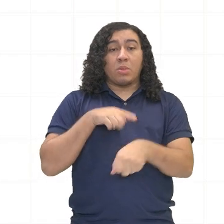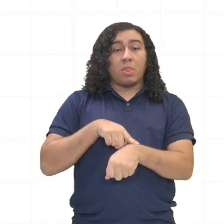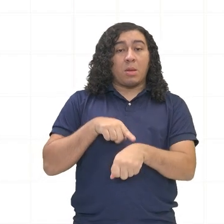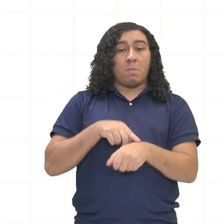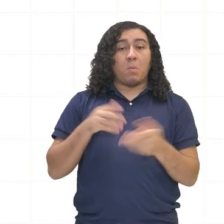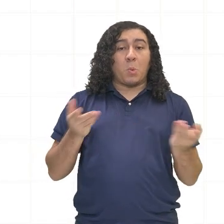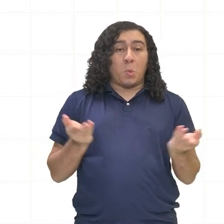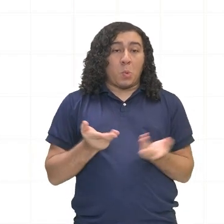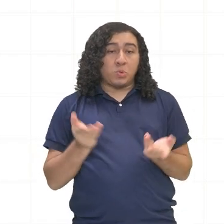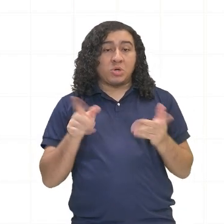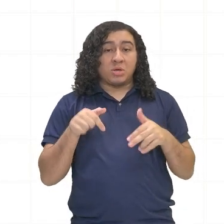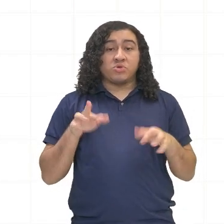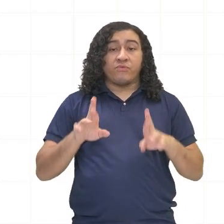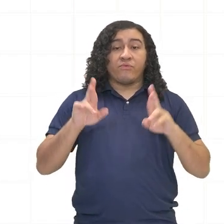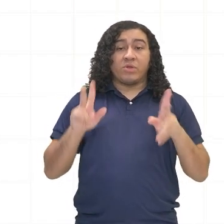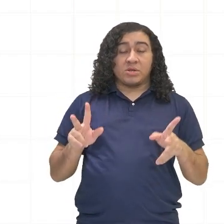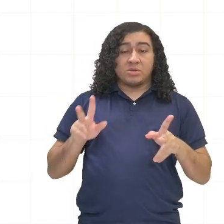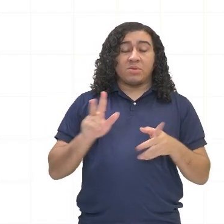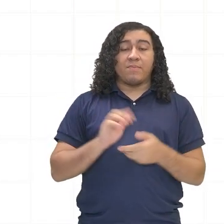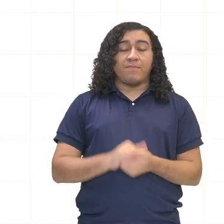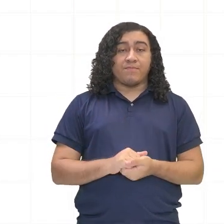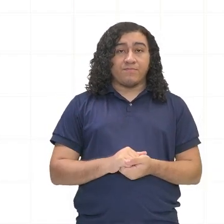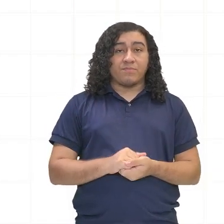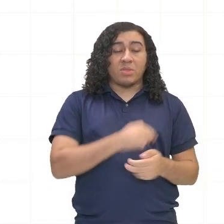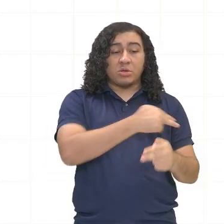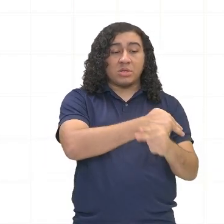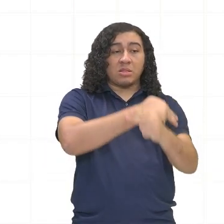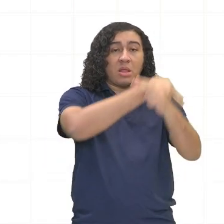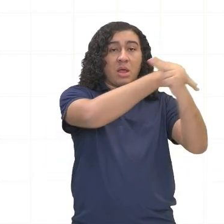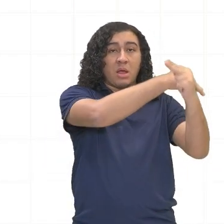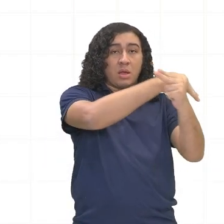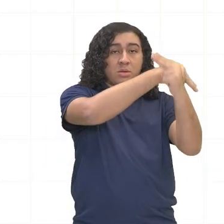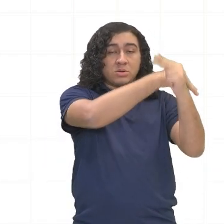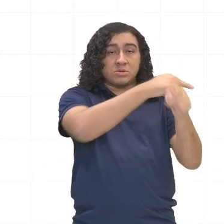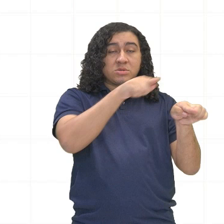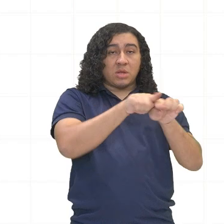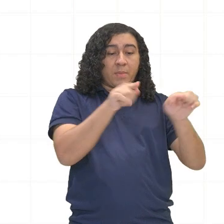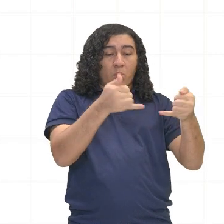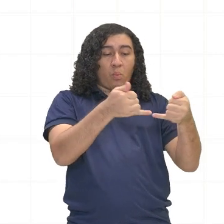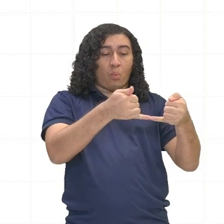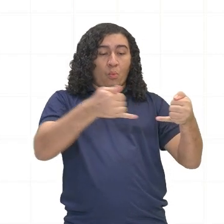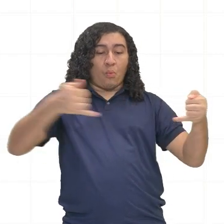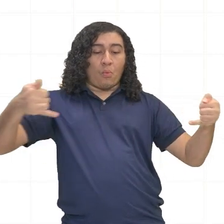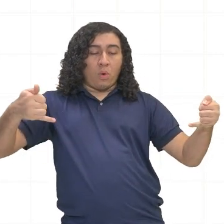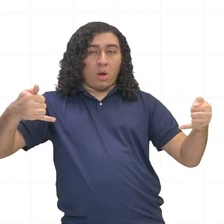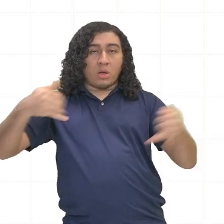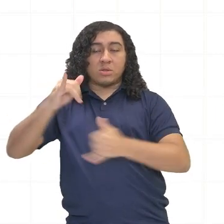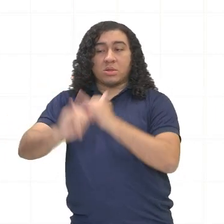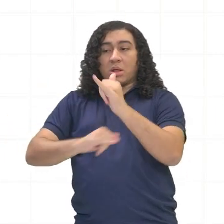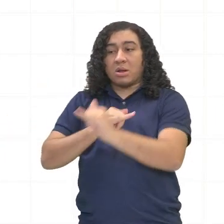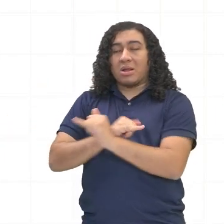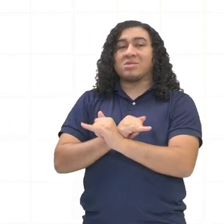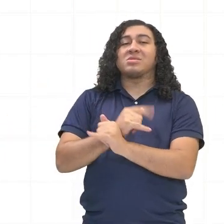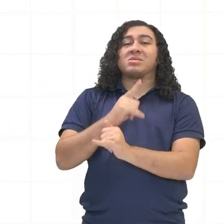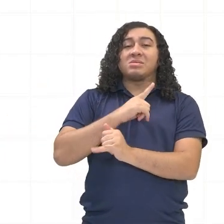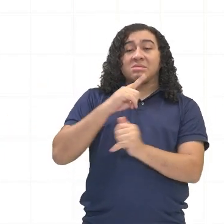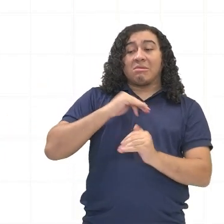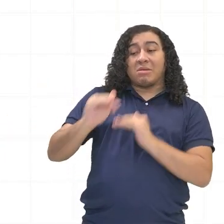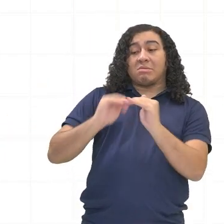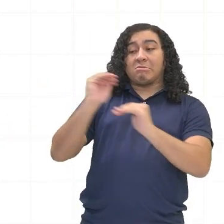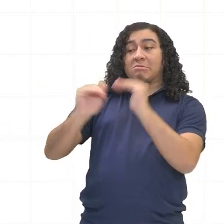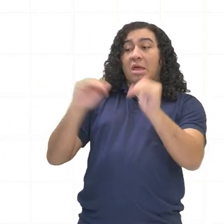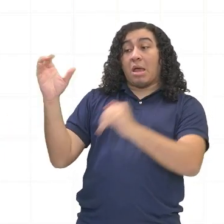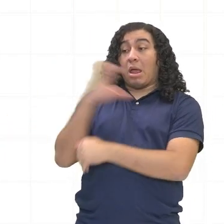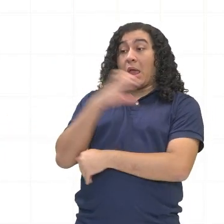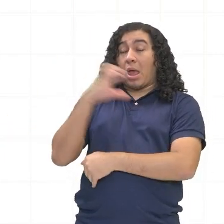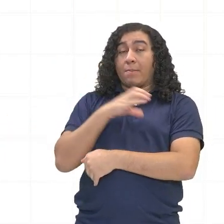de forma diferente. Do satélite à fibra ótica, os avanços são rápidos. Por exemplo, nós